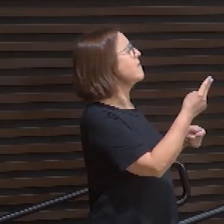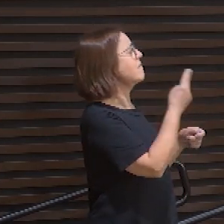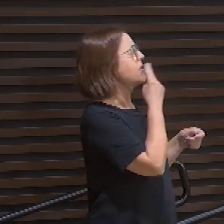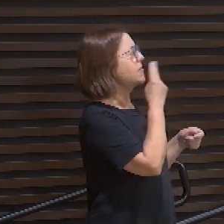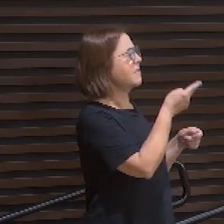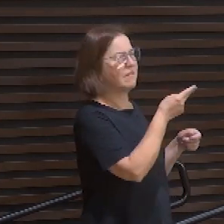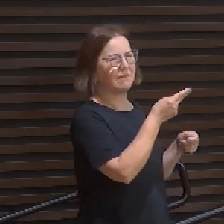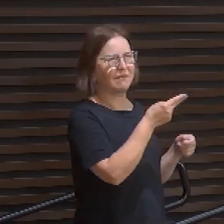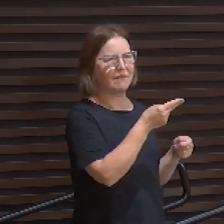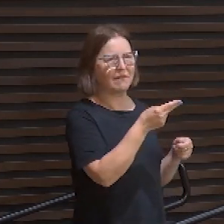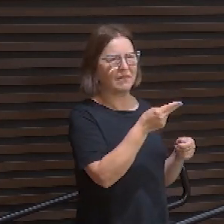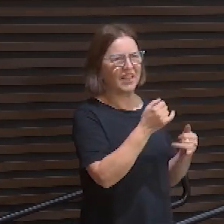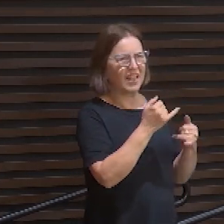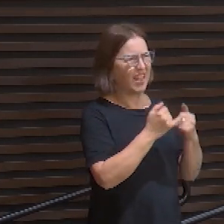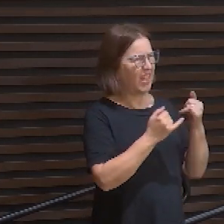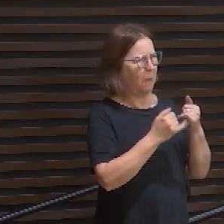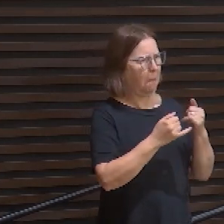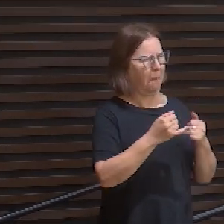Estou parecendo um idiota?